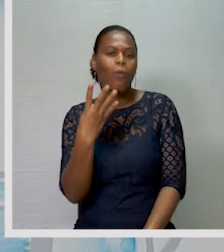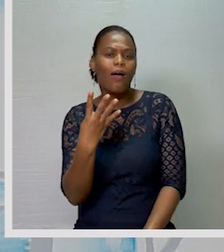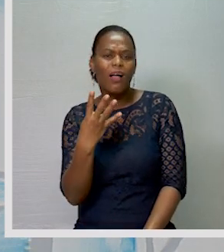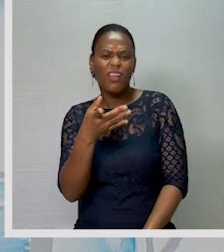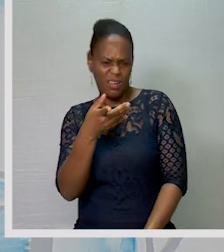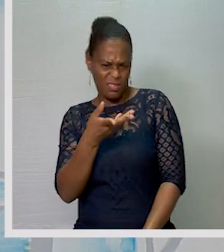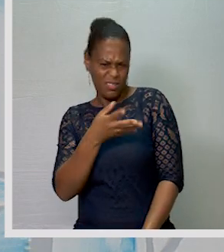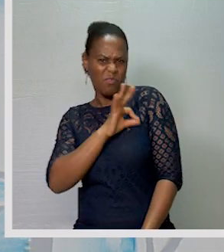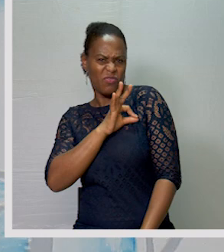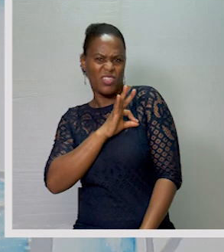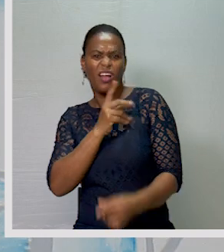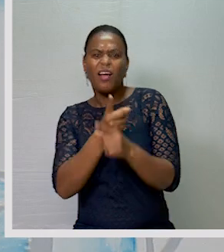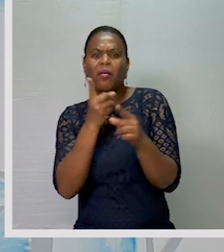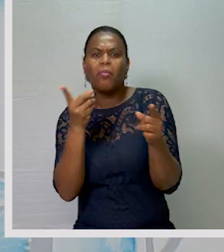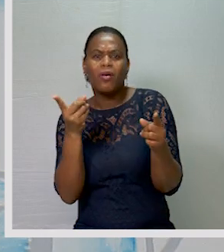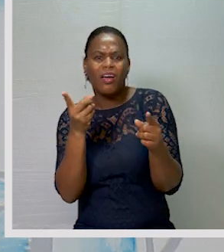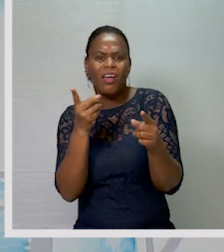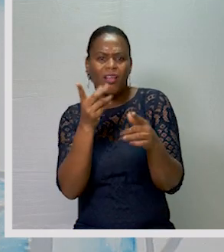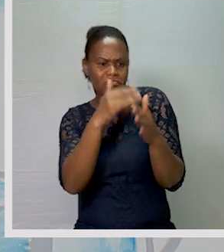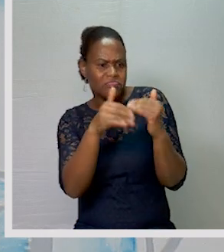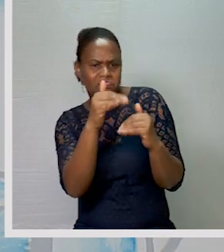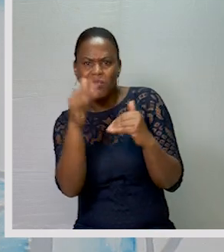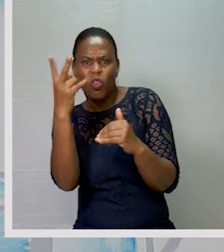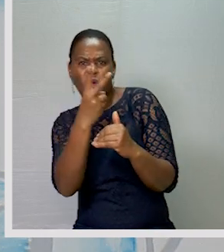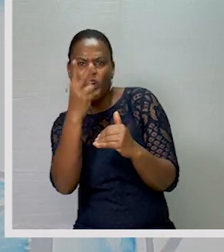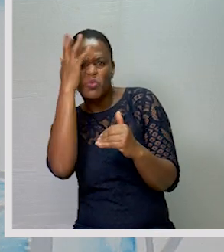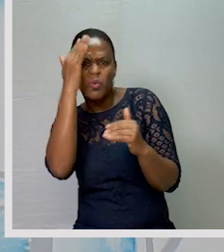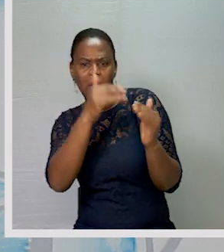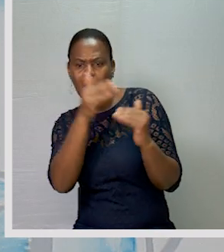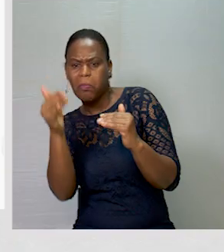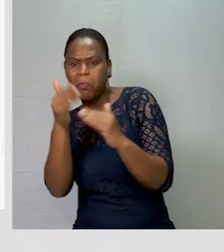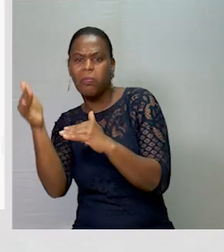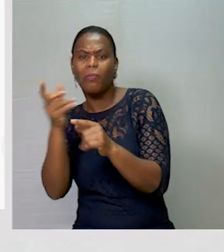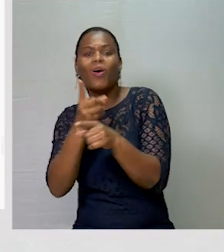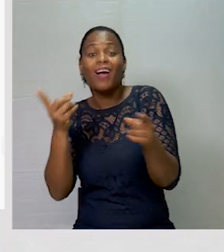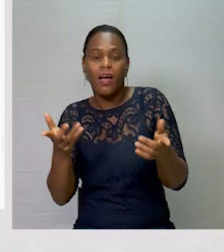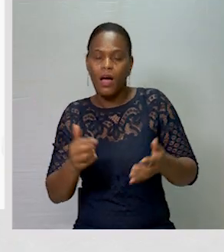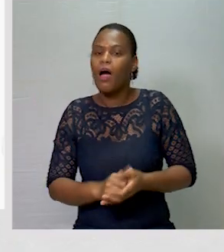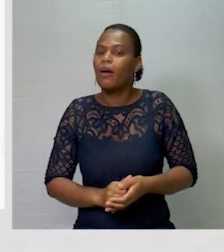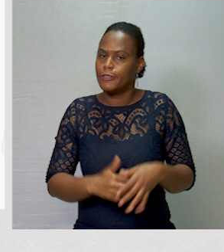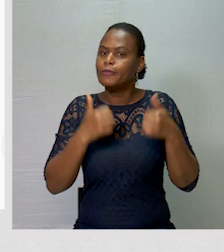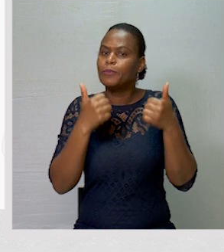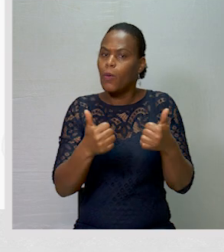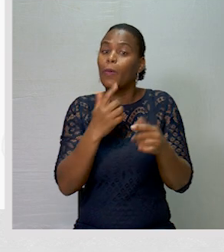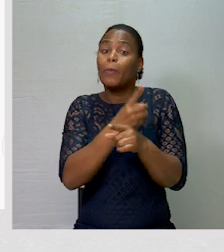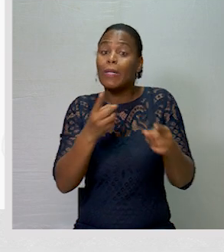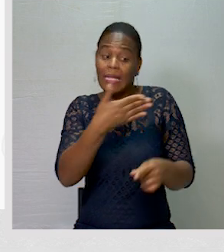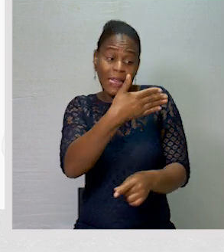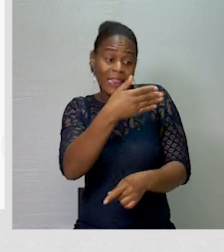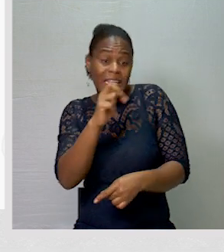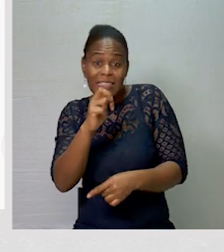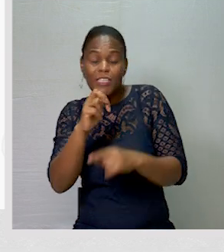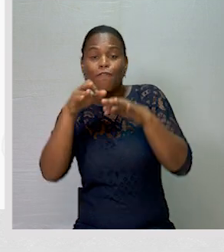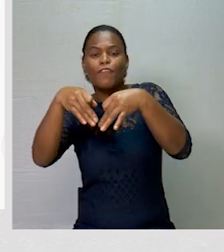4. Professor, por que é que o senhor pulou esses 2 números? Muito bem, porque aqui o